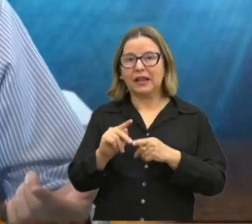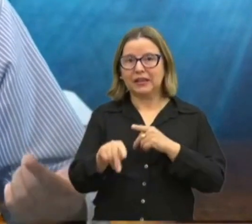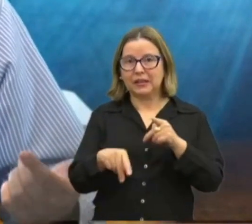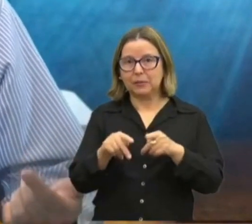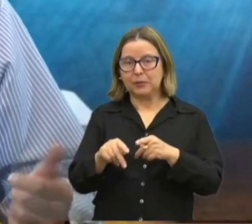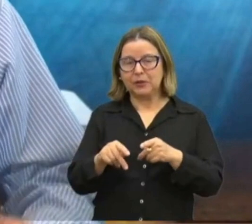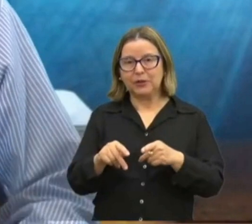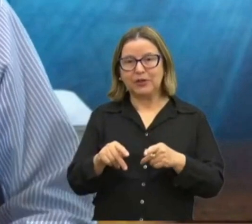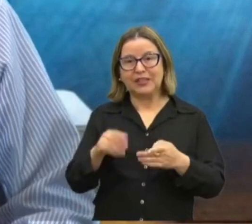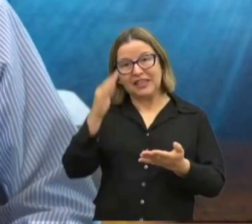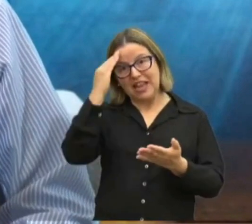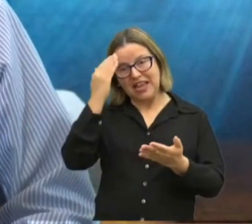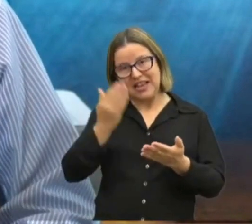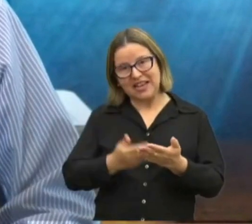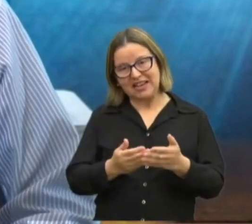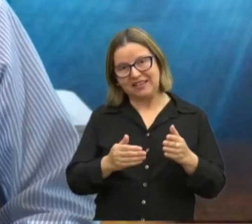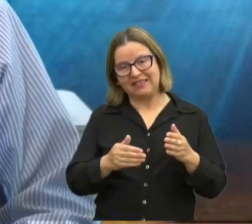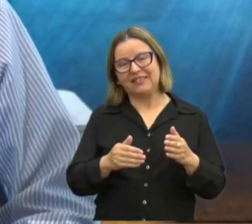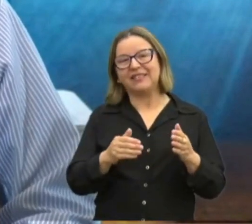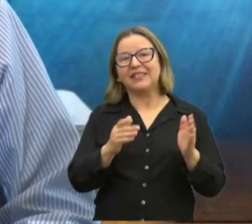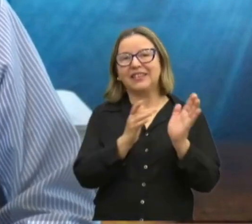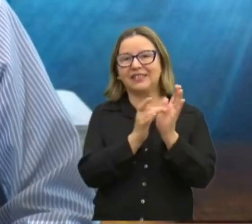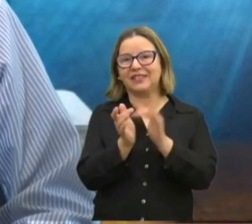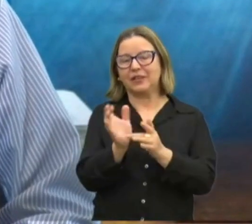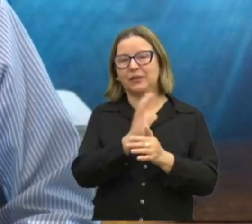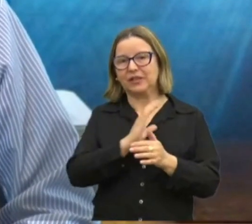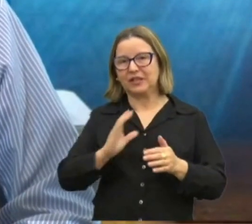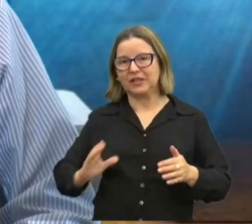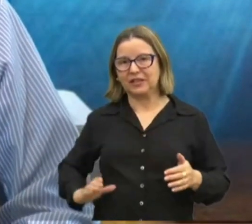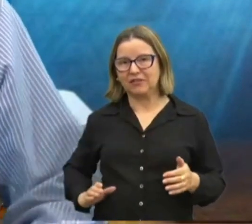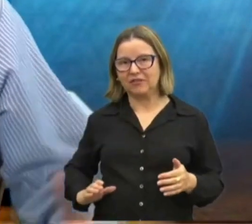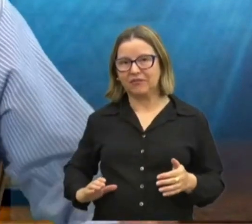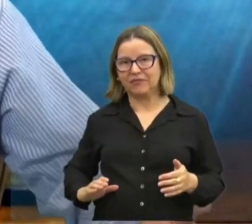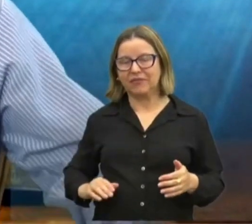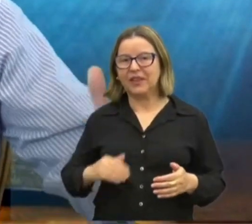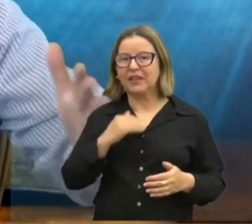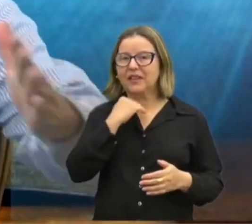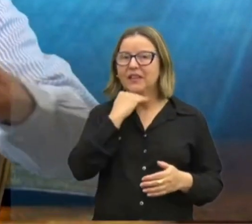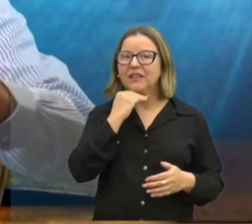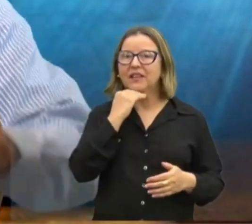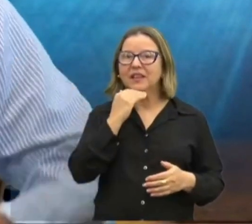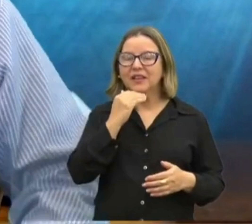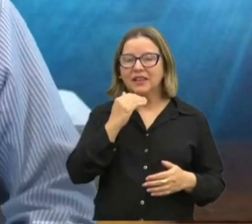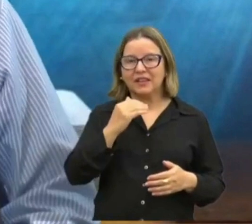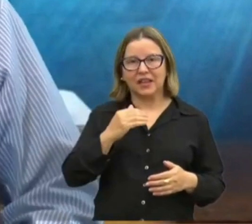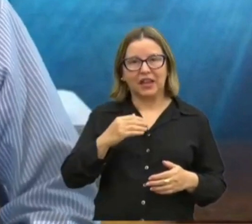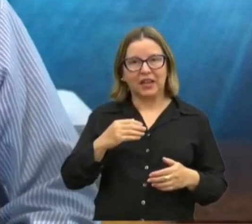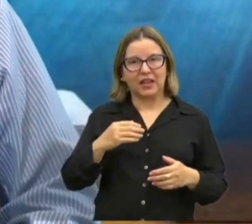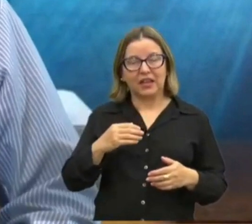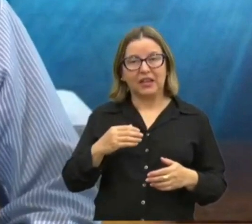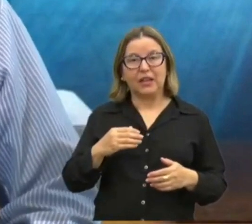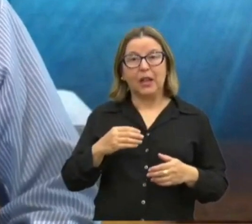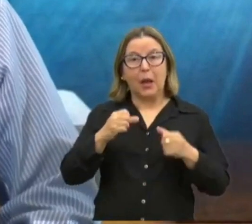ninguém pode ser, de fato, contra nós. Nem que todas as forças do